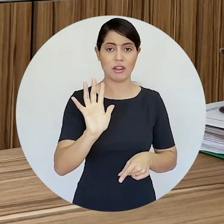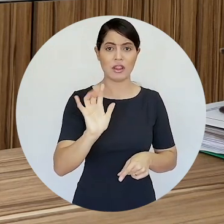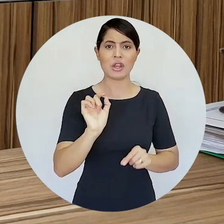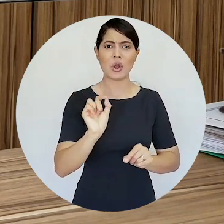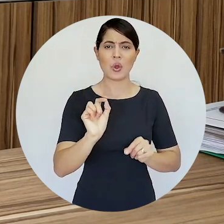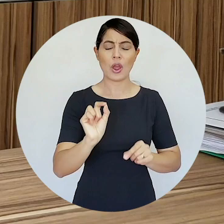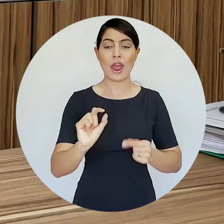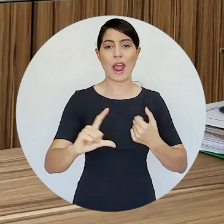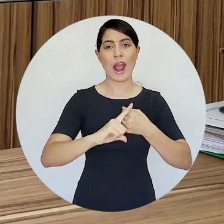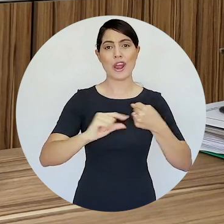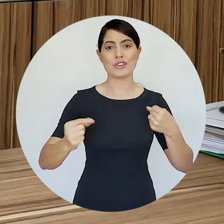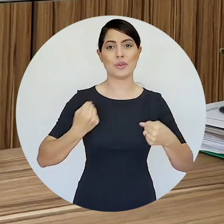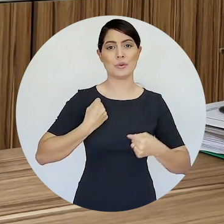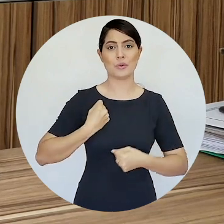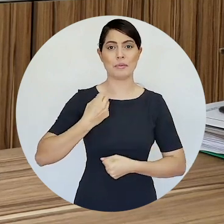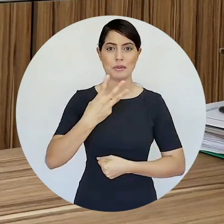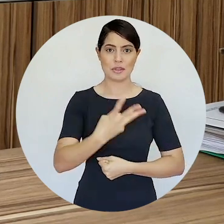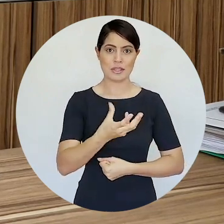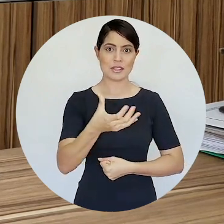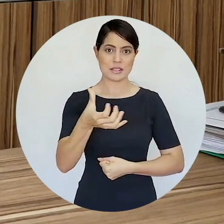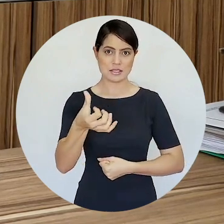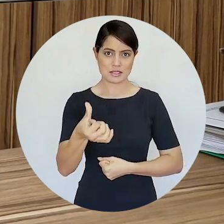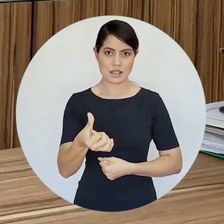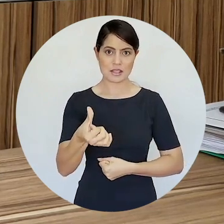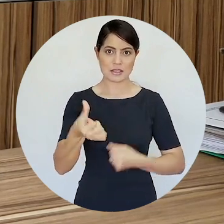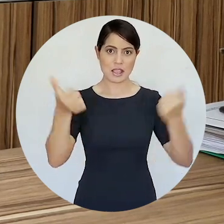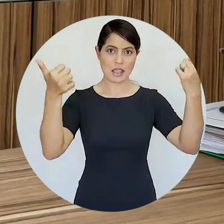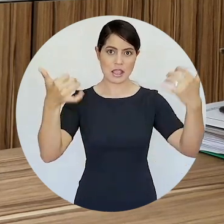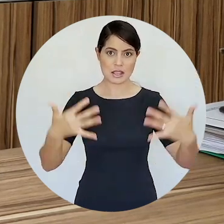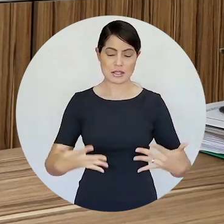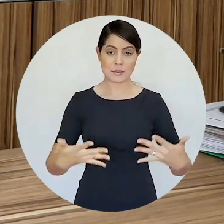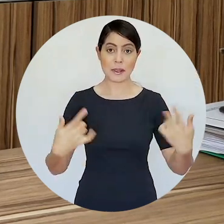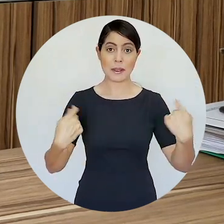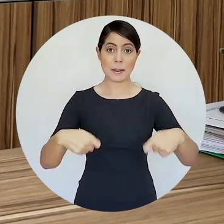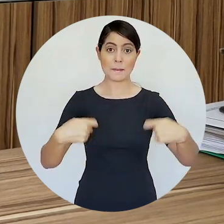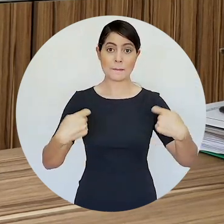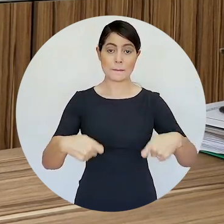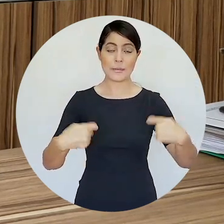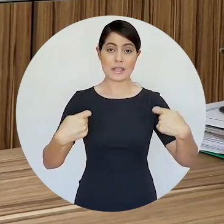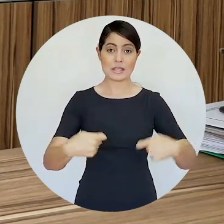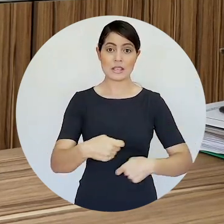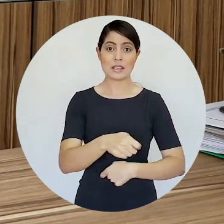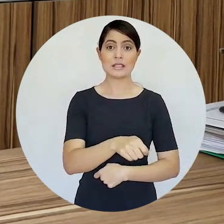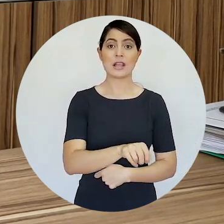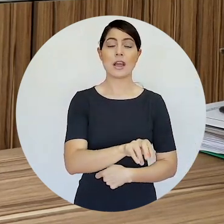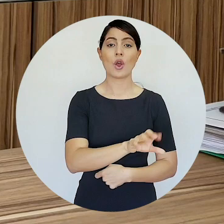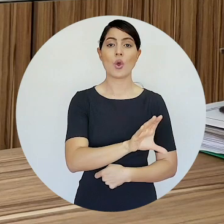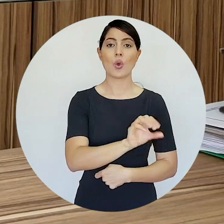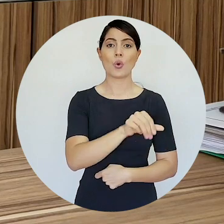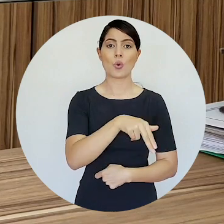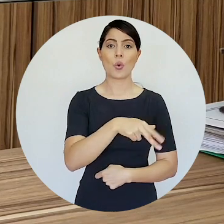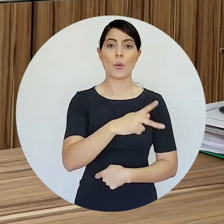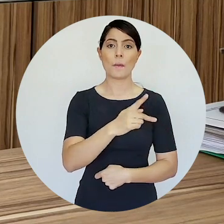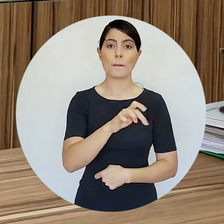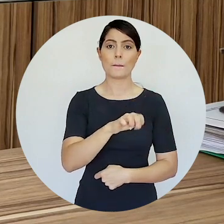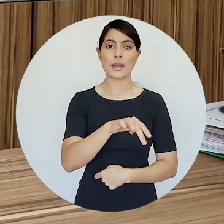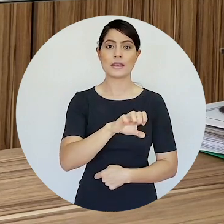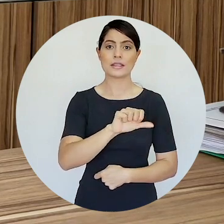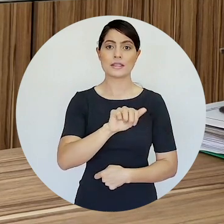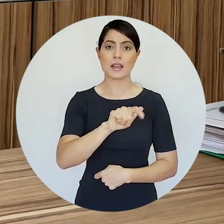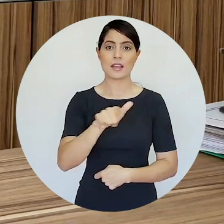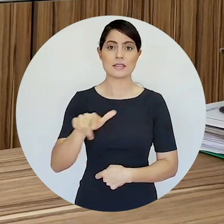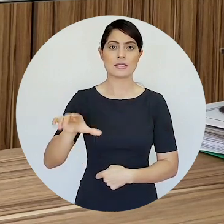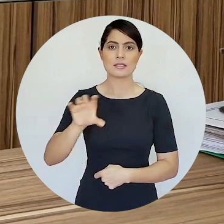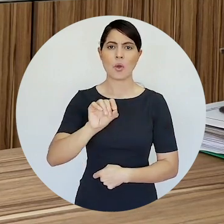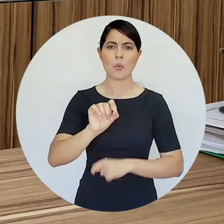de proteção integral. Está lá no artigo 36, que é o recurso da compensação ambiental